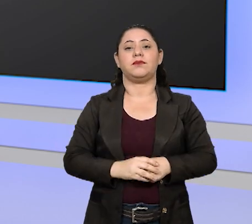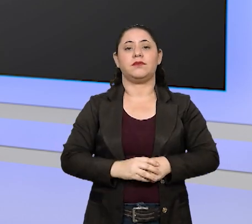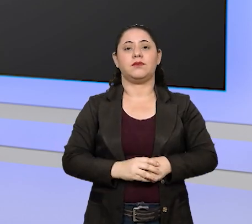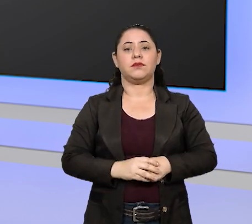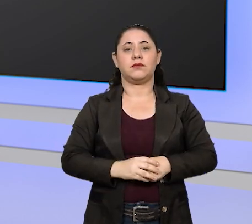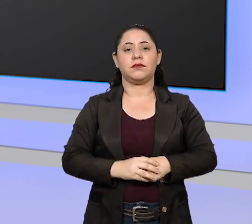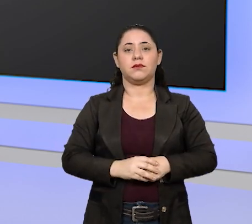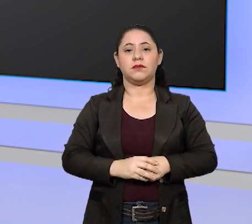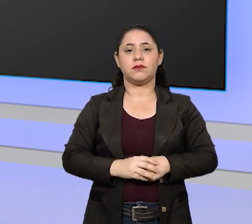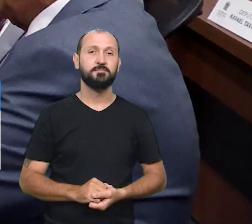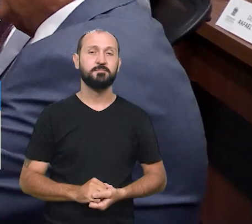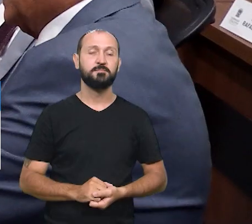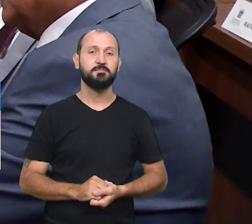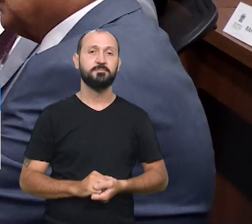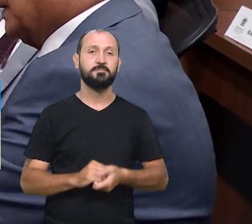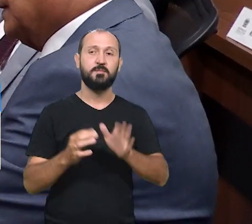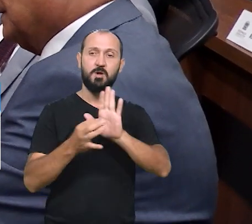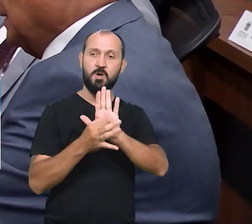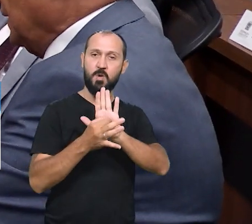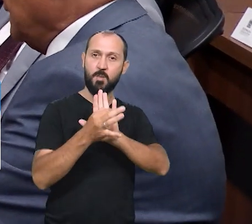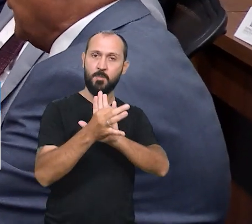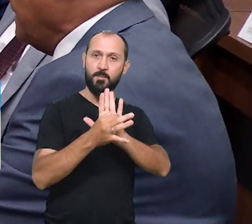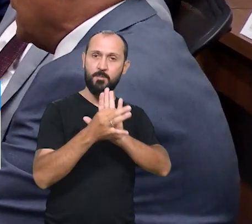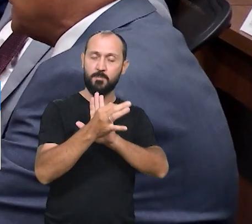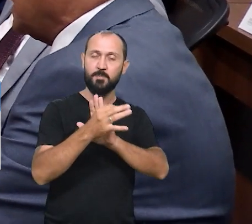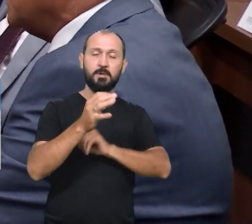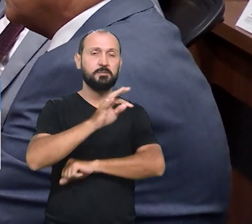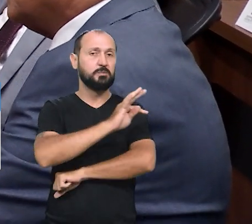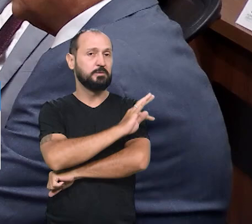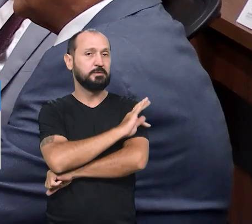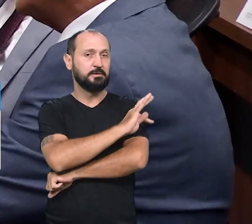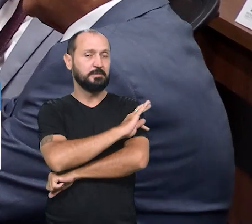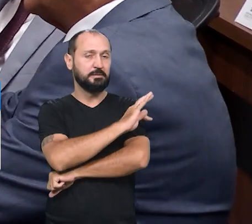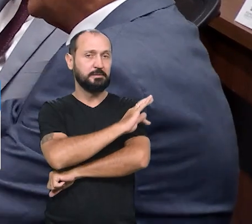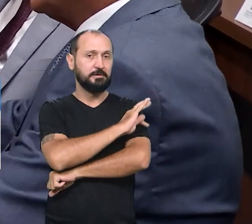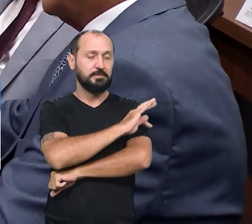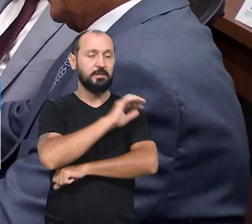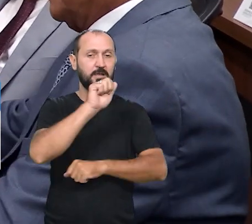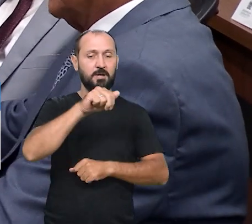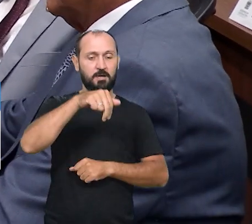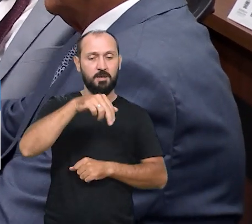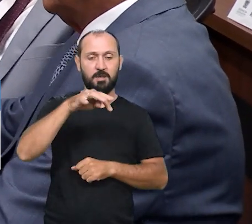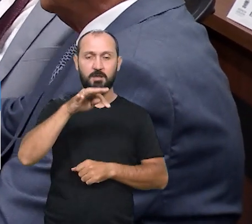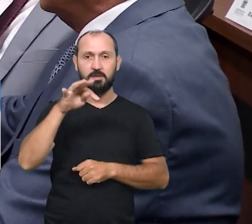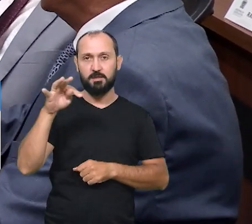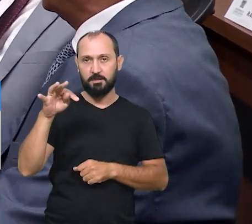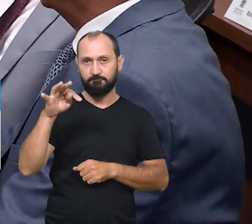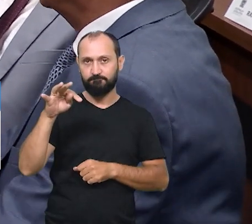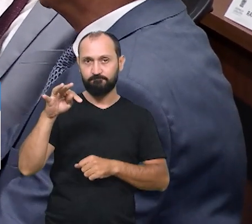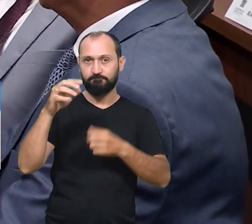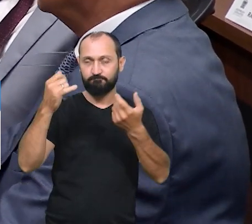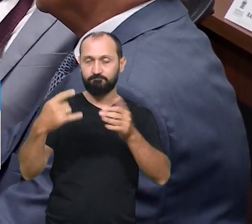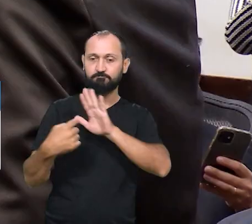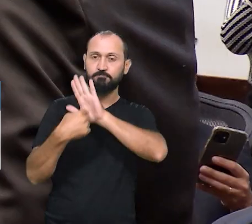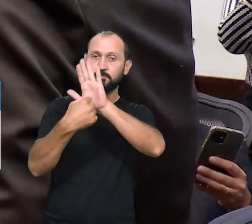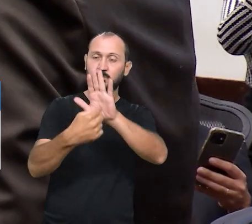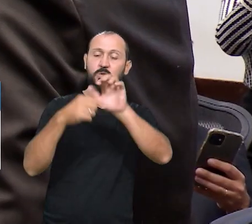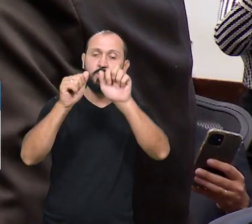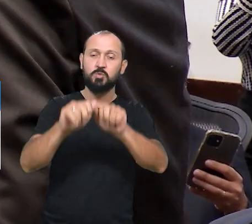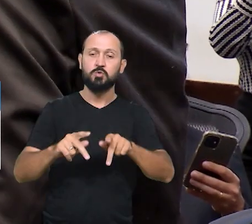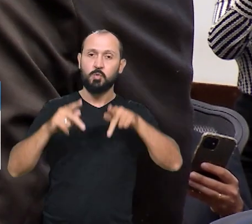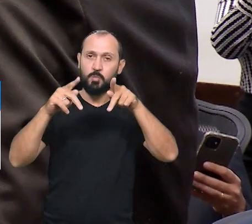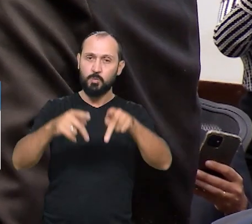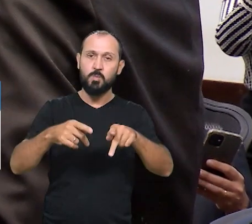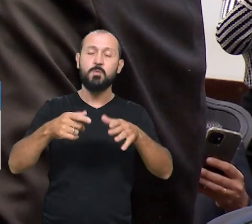Terrestres, ANTT. A proposta apresentada pelos técnicos da Agência Nacional de Transportes Terrestres, ANTT,